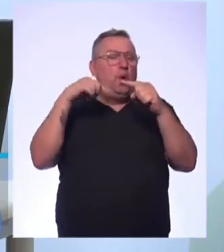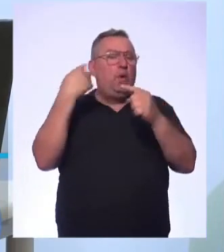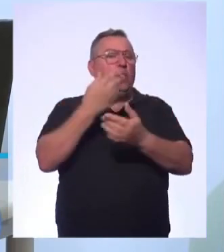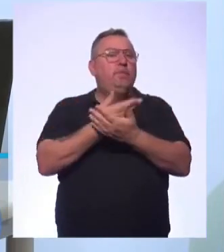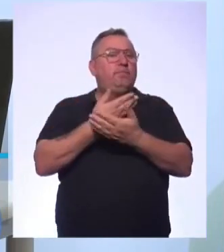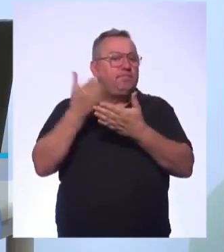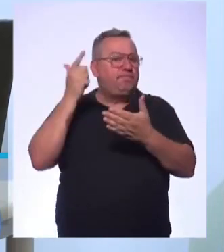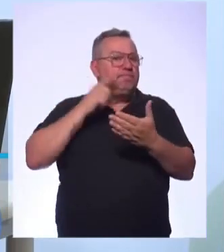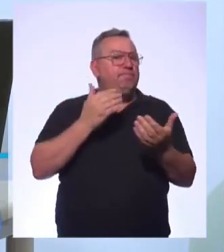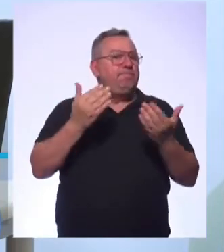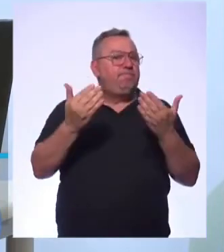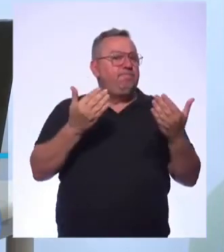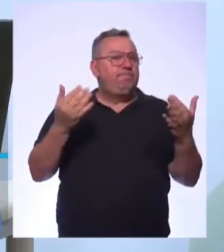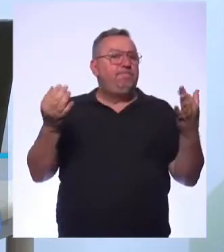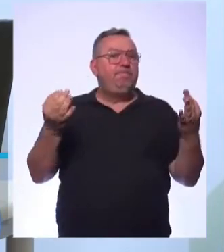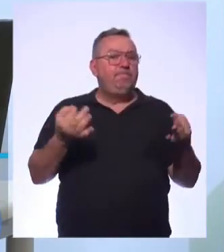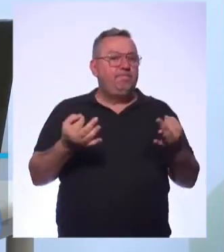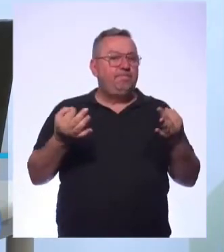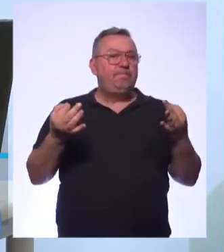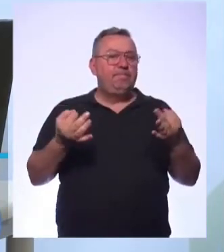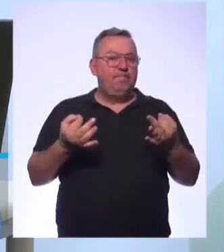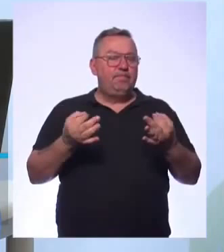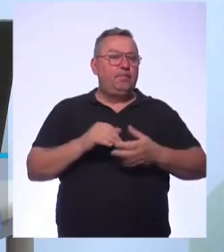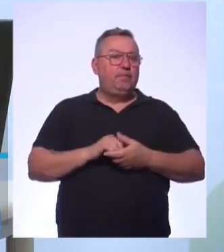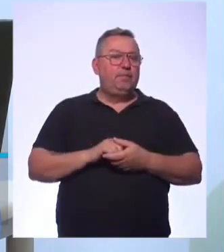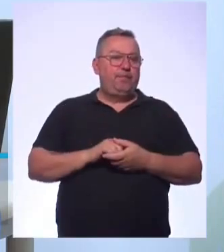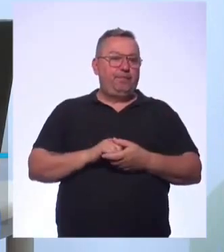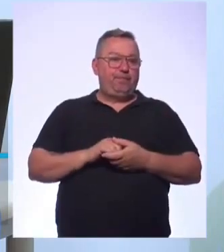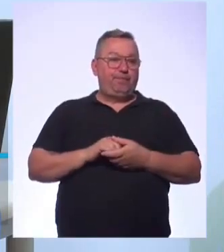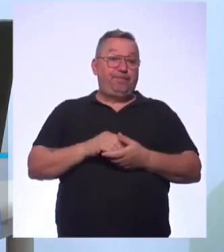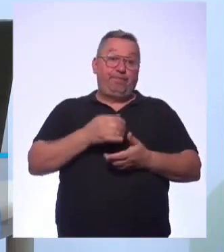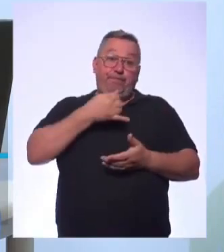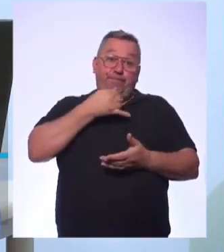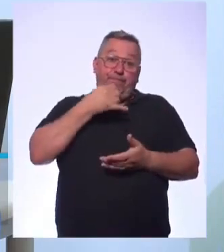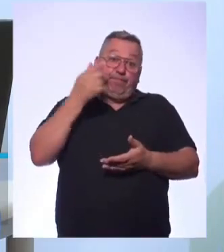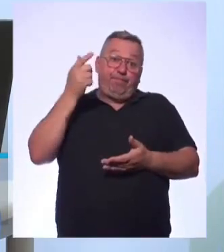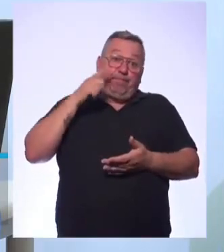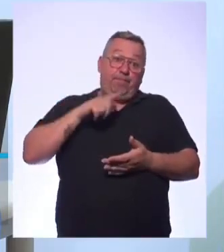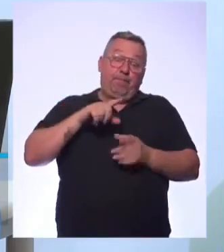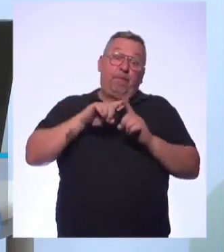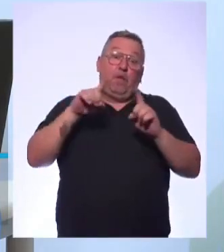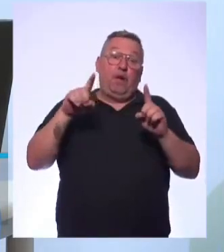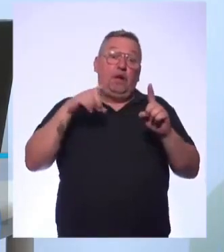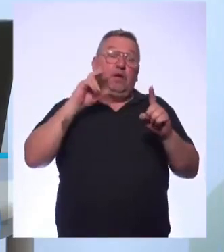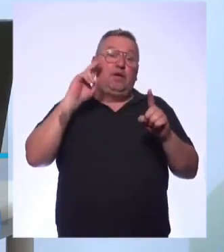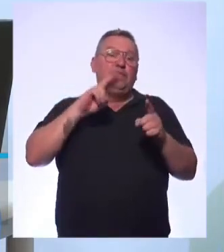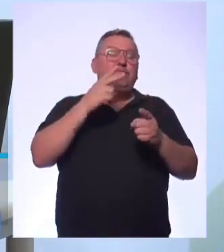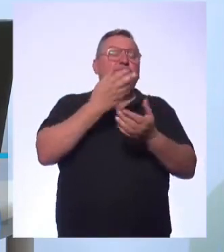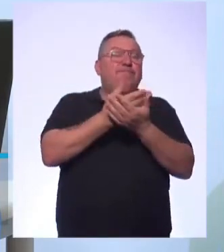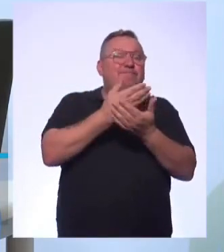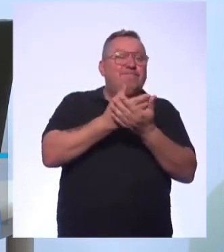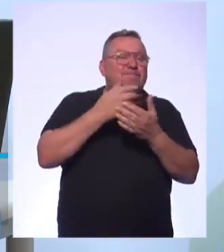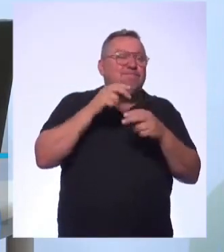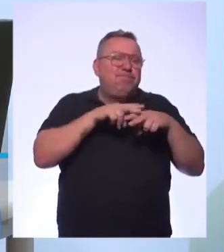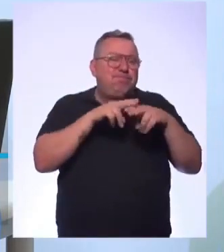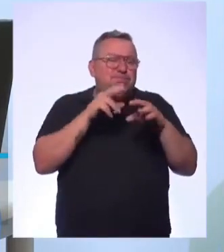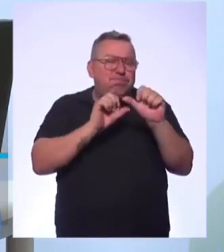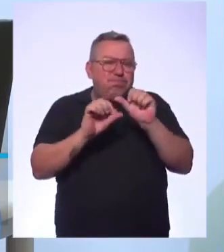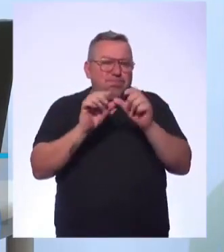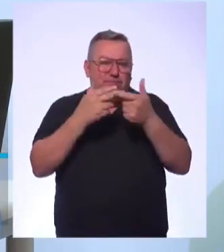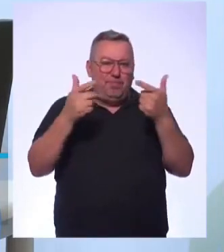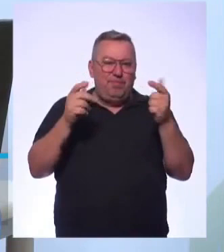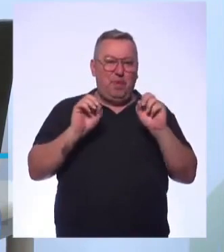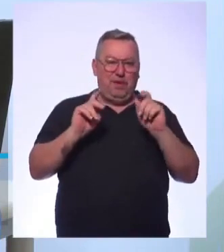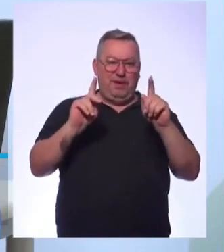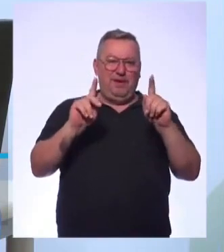uma comparação entre essa imagem que eu vou colocar aqui. Infelizmente não foi possível, mas aí eu revi a aula e a gente deu um jeito, tá bom?